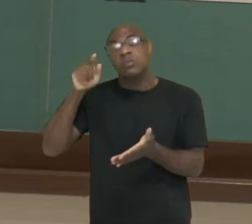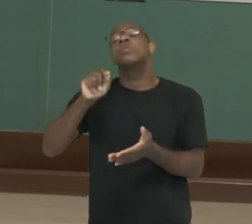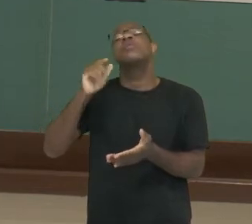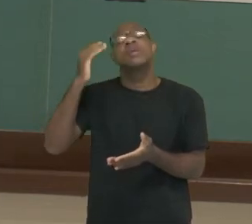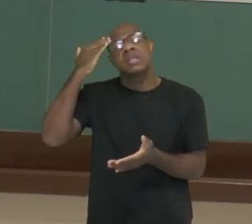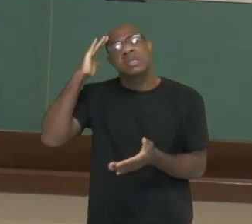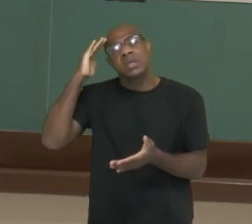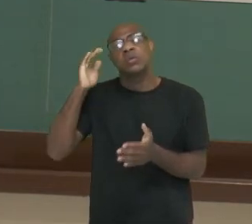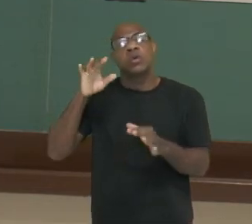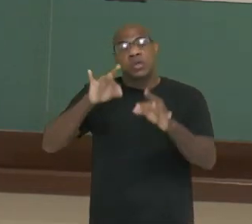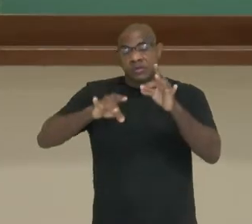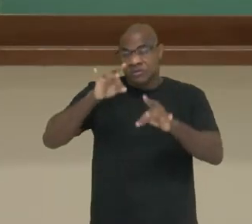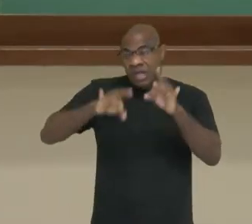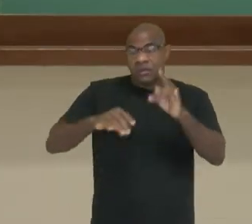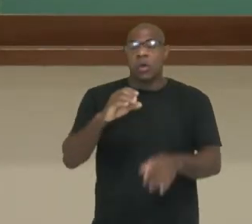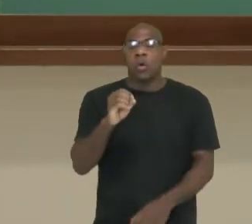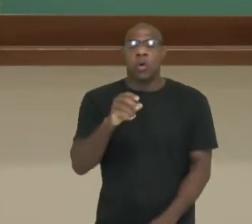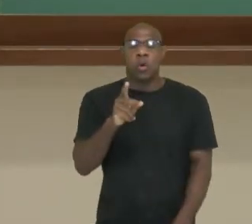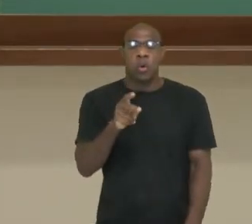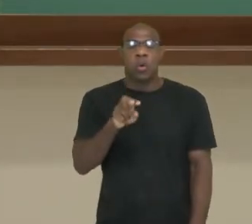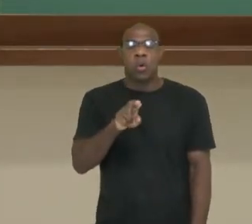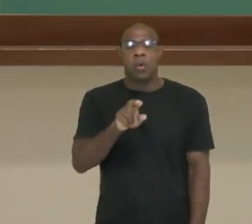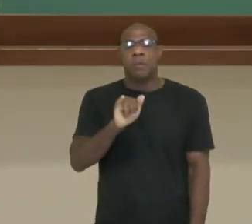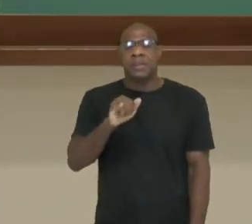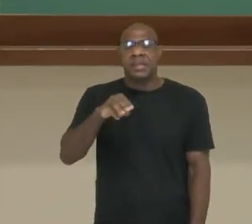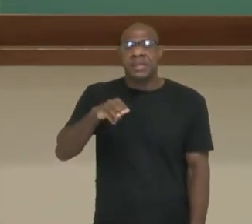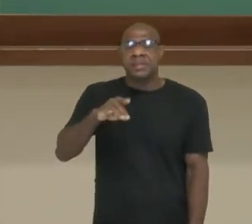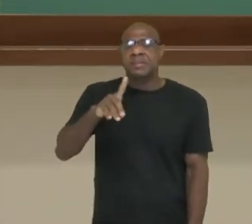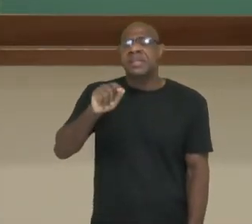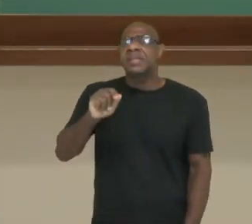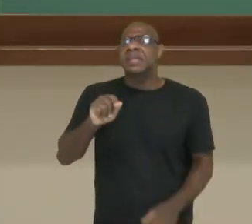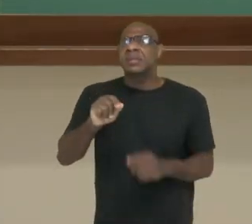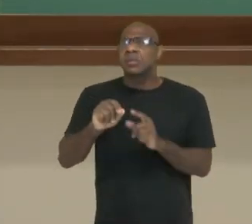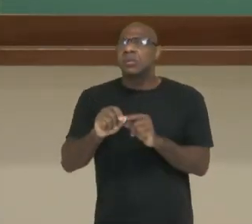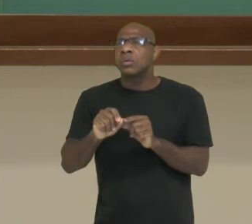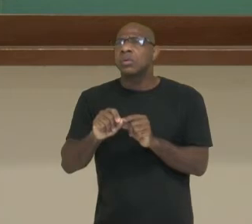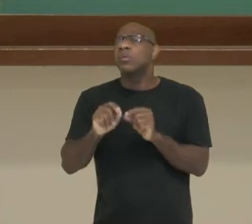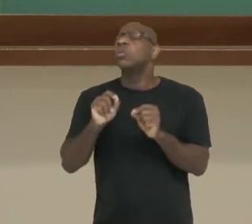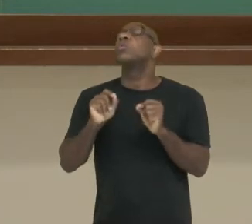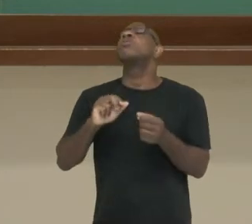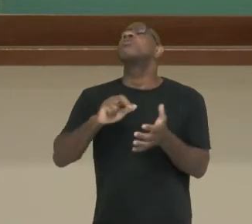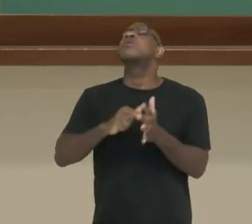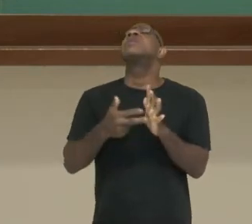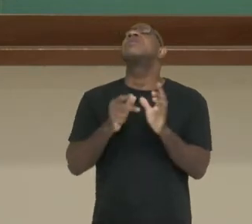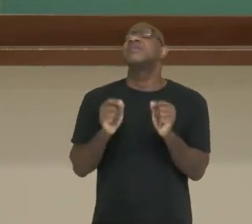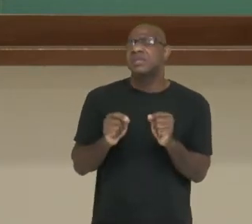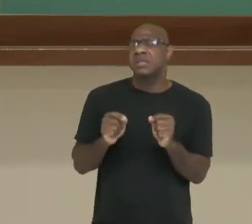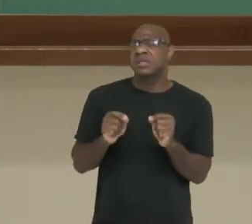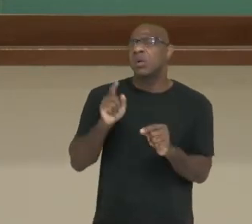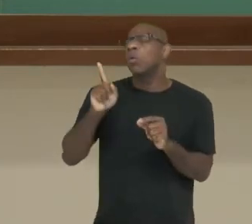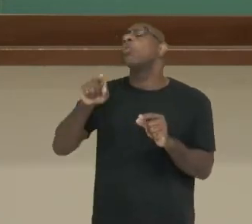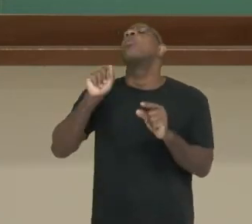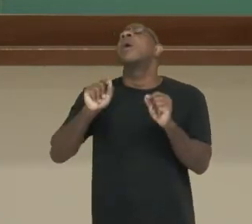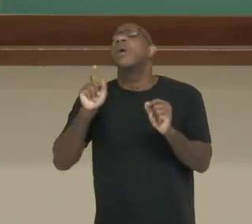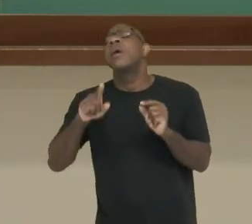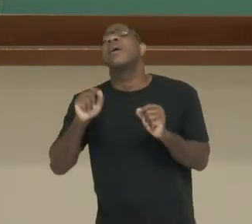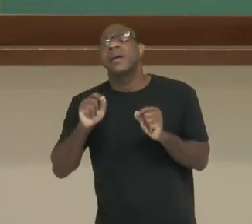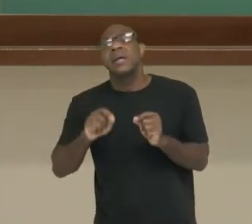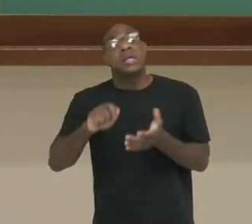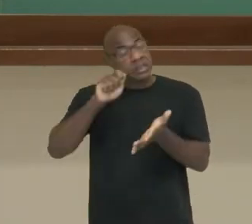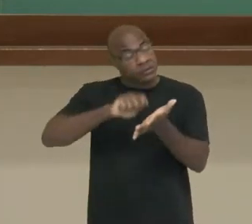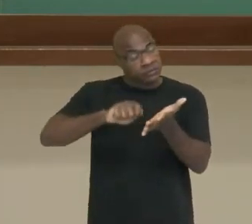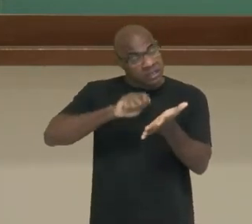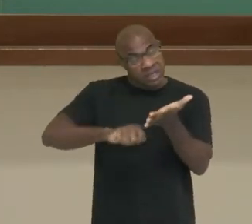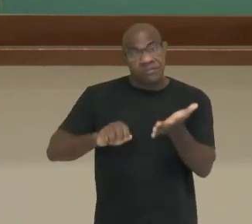tá bom? Então, pensa um pouquinho, o que é o teatro do oprimido, né? Pensa aí e daqui a pouco a gente volta.